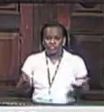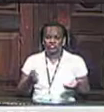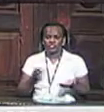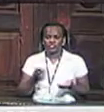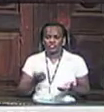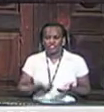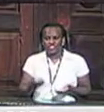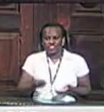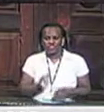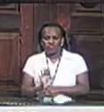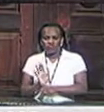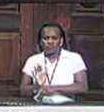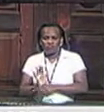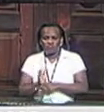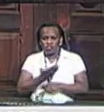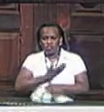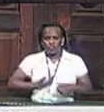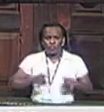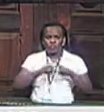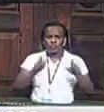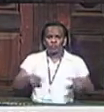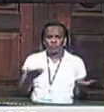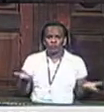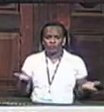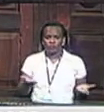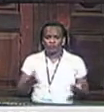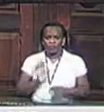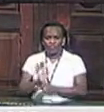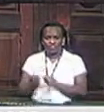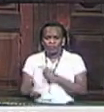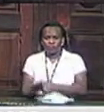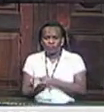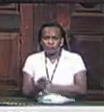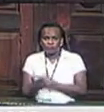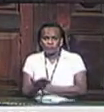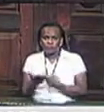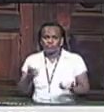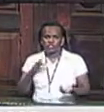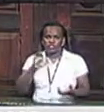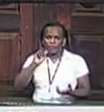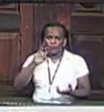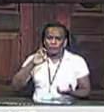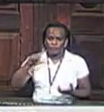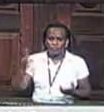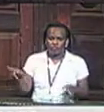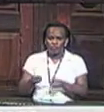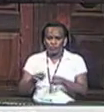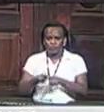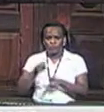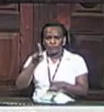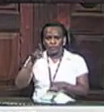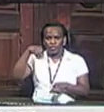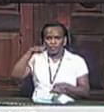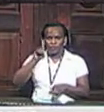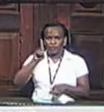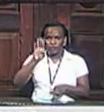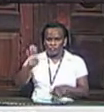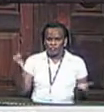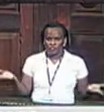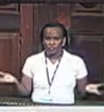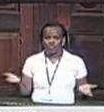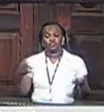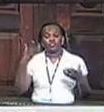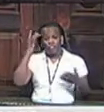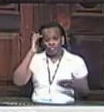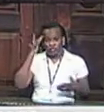foram subsidiadas com dinheiro público para pagar propinas para o Sérgio Cabral e para o PMDB. Achamos que